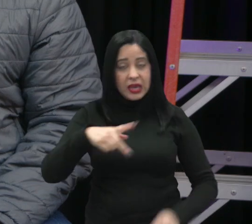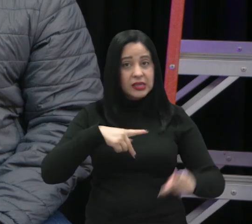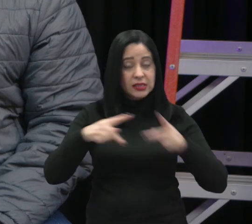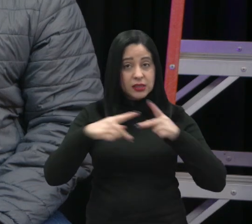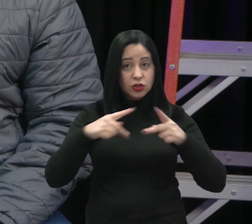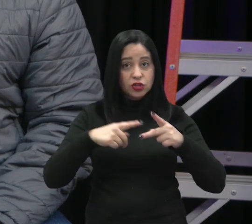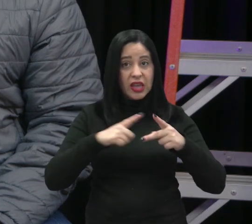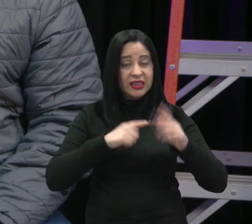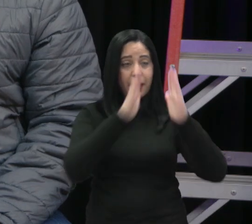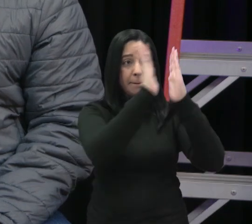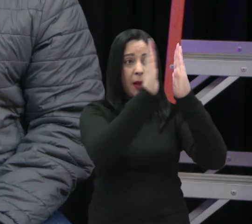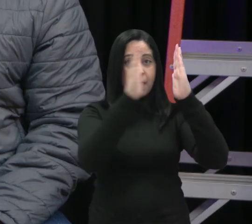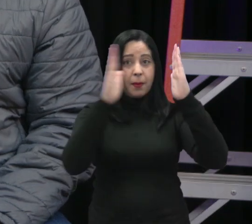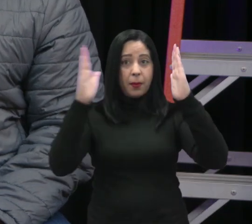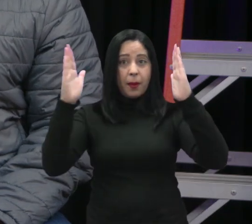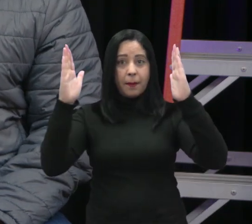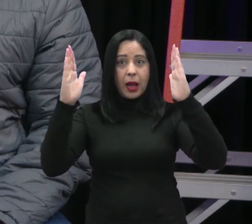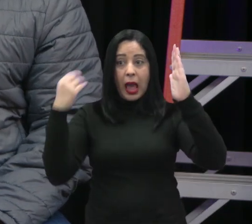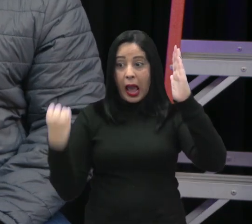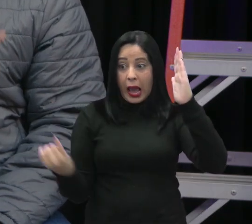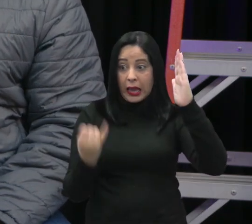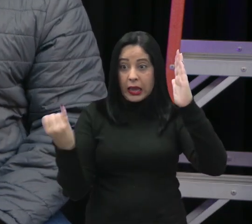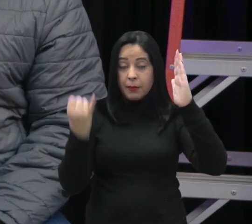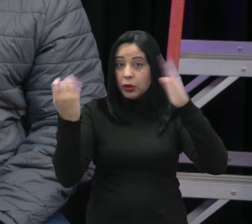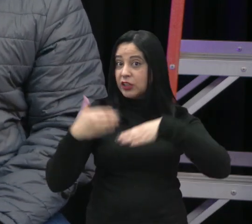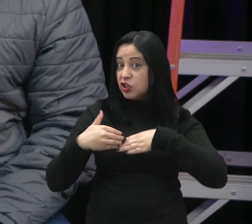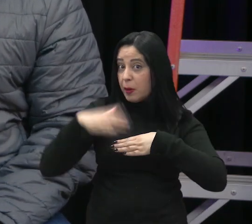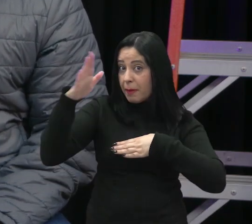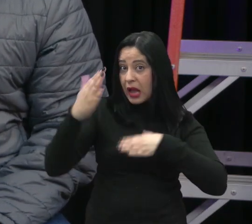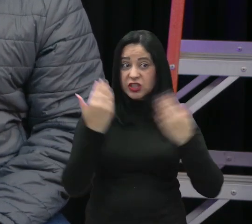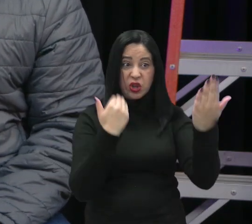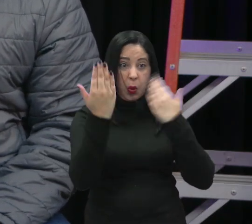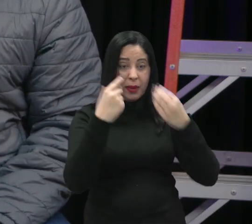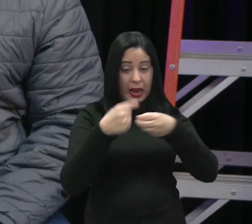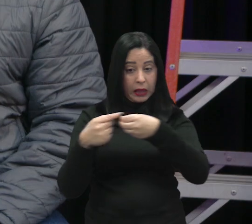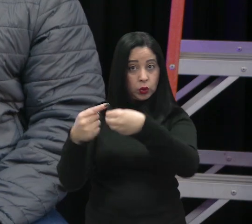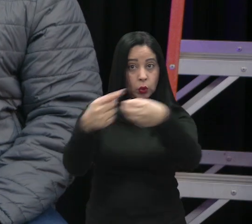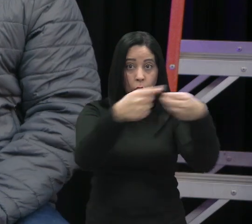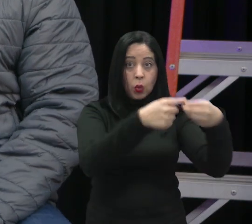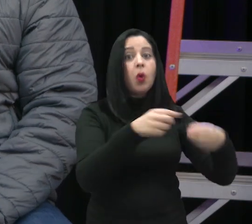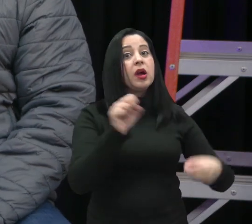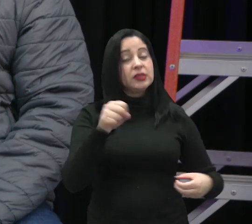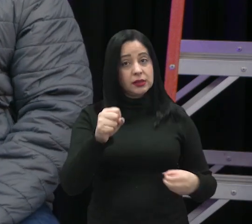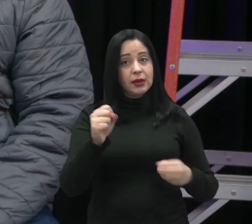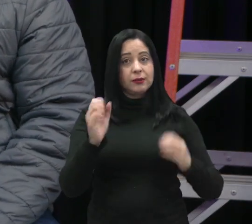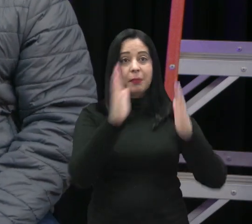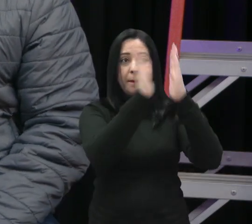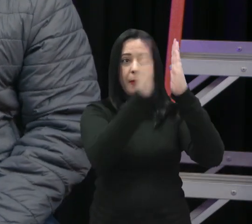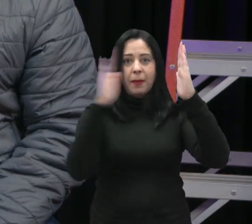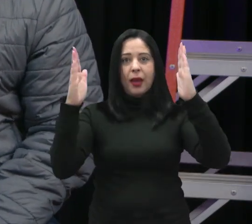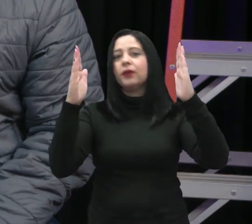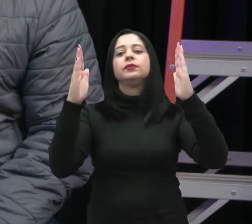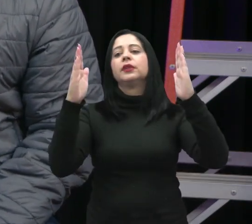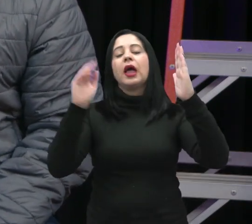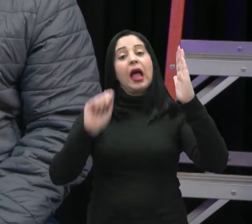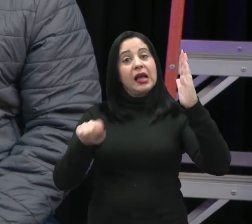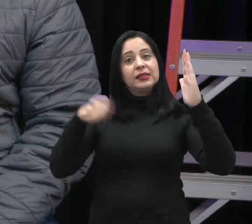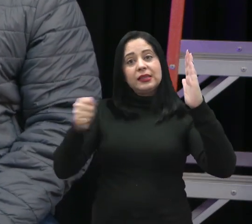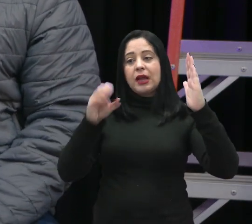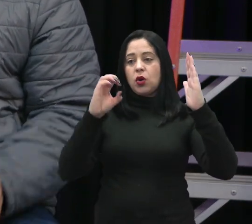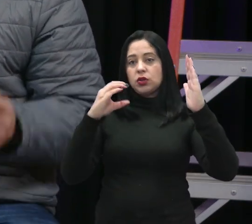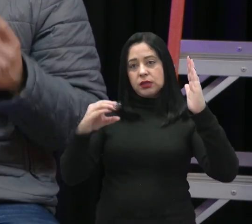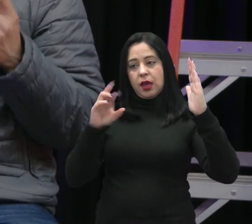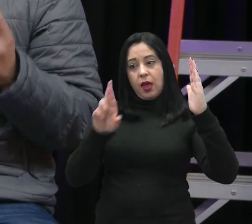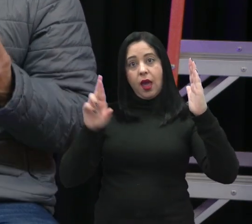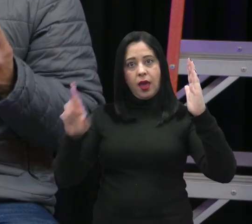Campos tem uma das bibliotecas mais importantes do interior de São Paulo todinho? A Biblioteca Pública Municipal Cassiano Ricardo tem um